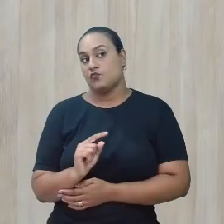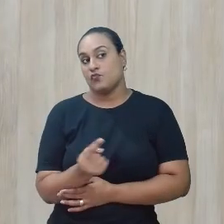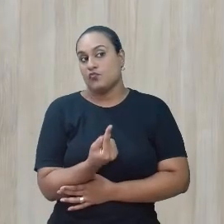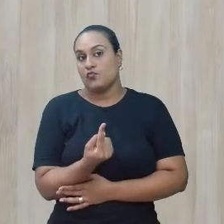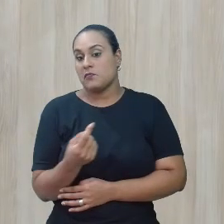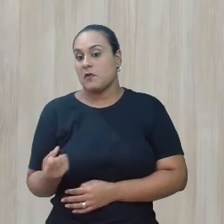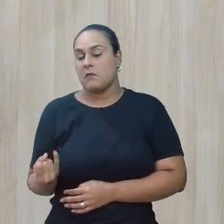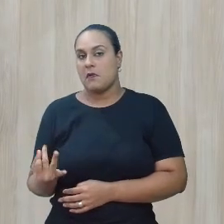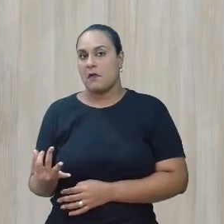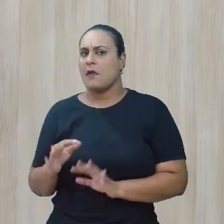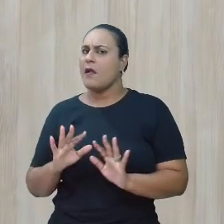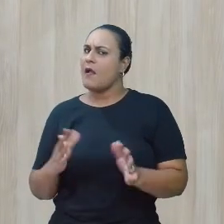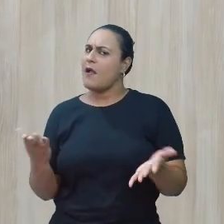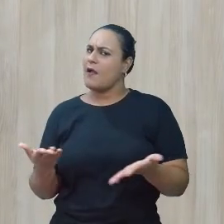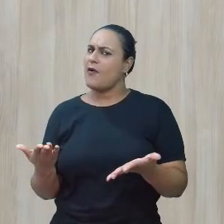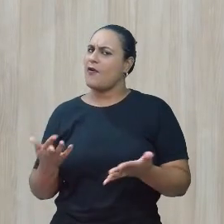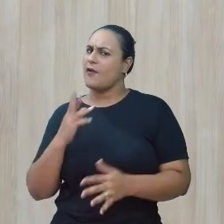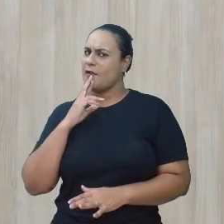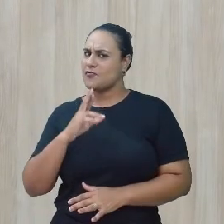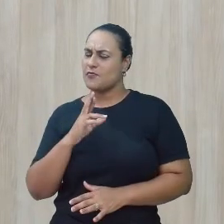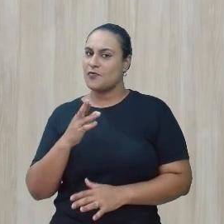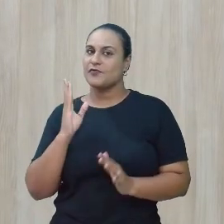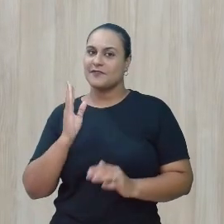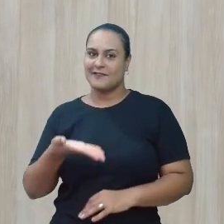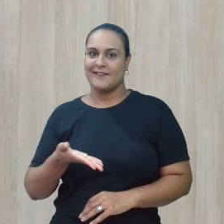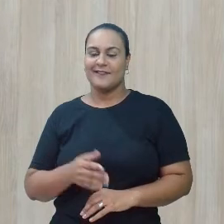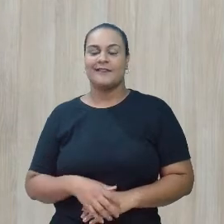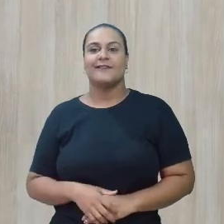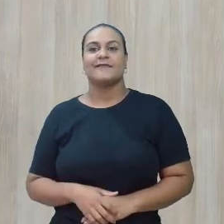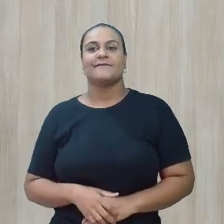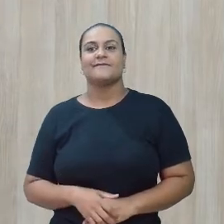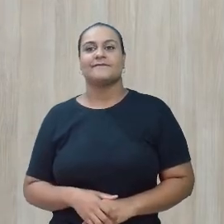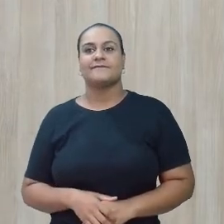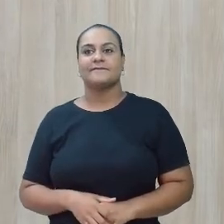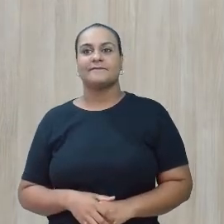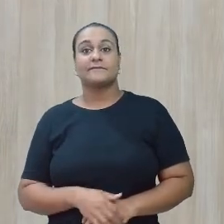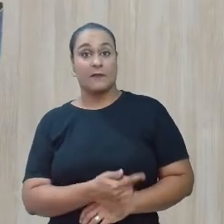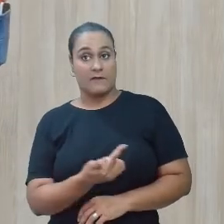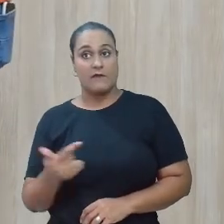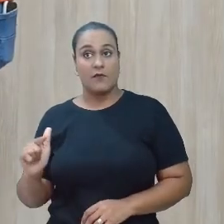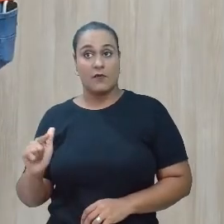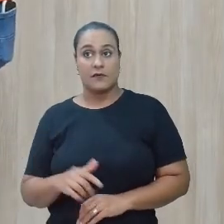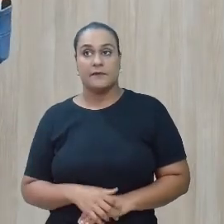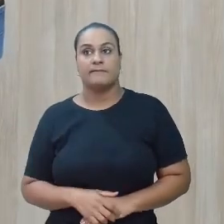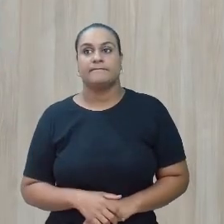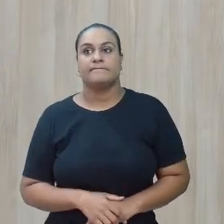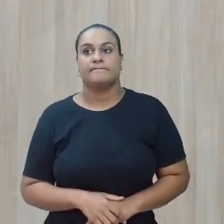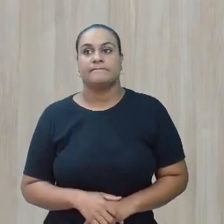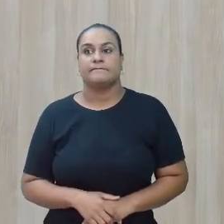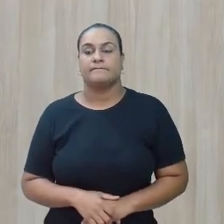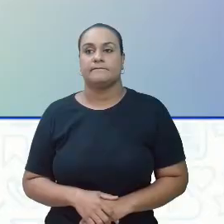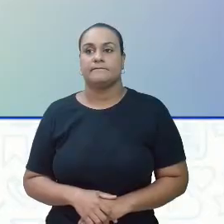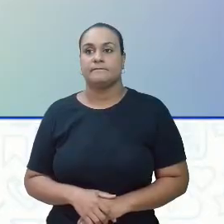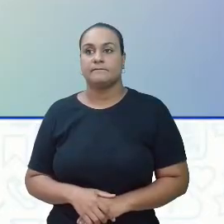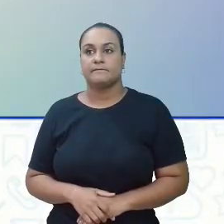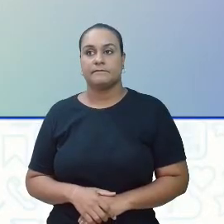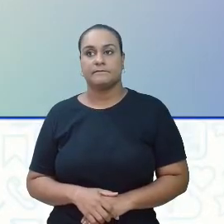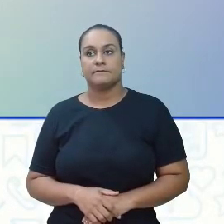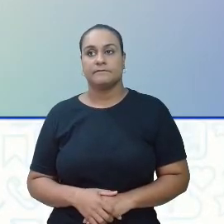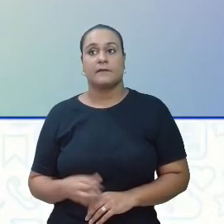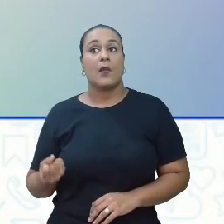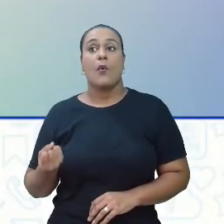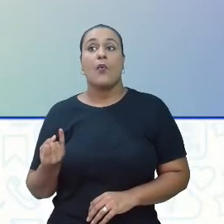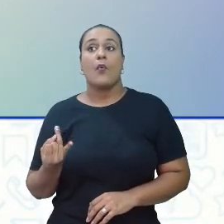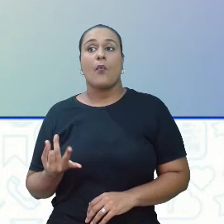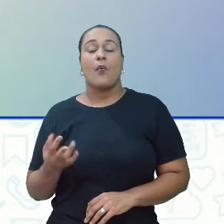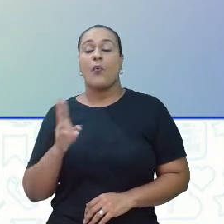singular, Eric? Mas agora eu já dei a resposta. É no plural, tá certo? Vamos ver outra questão? Ó, em quais dessas frases